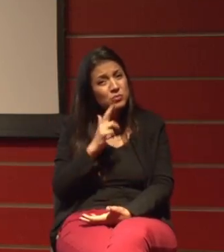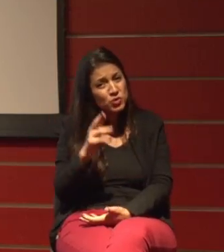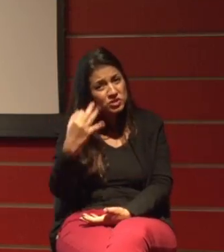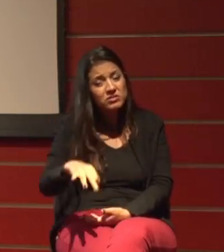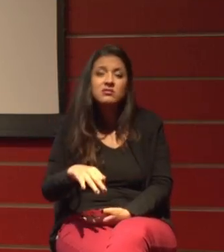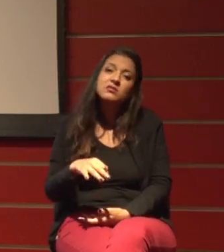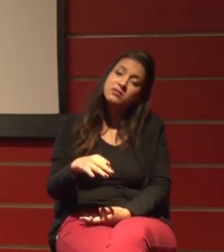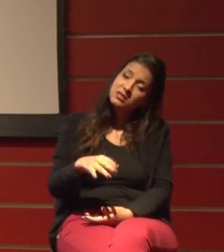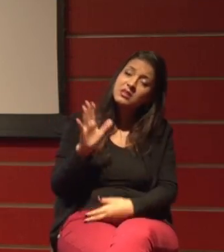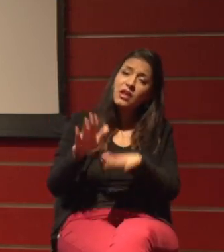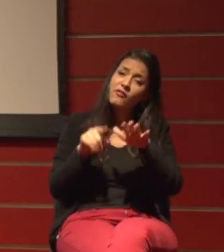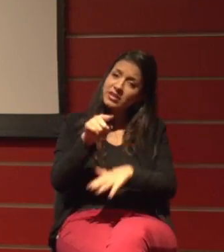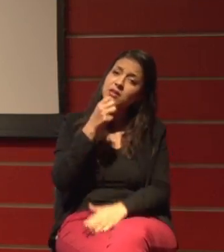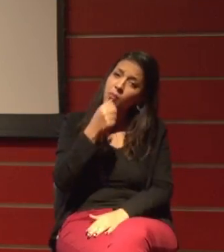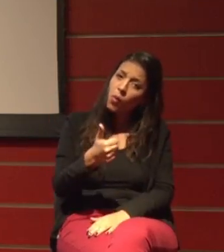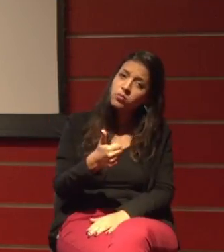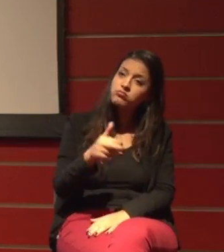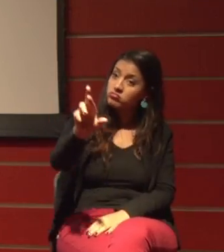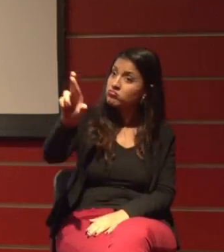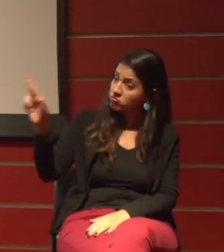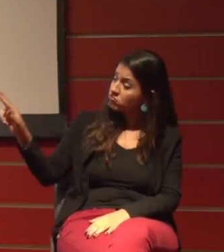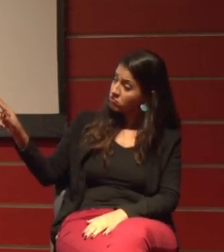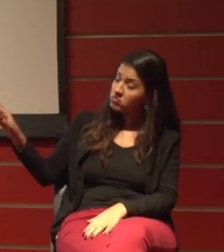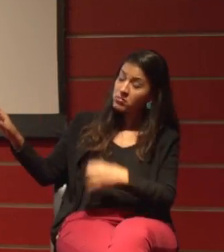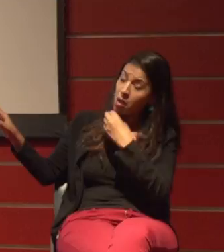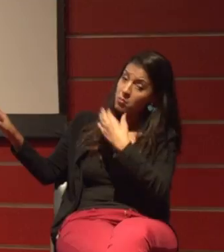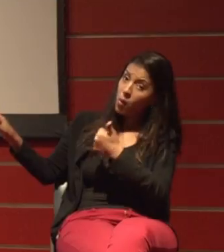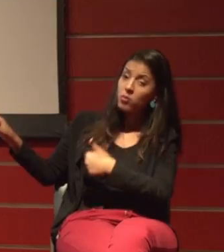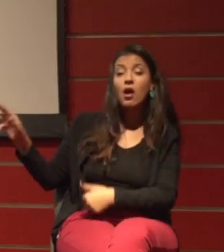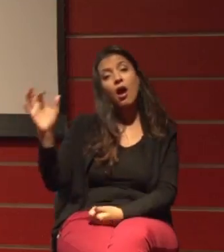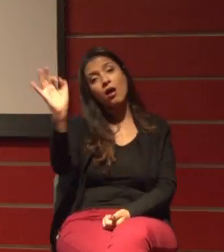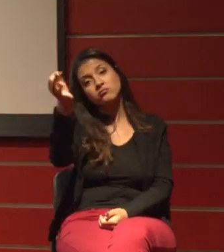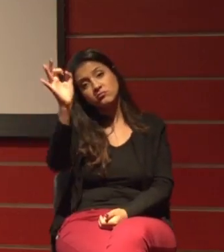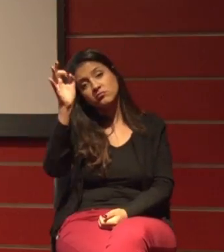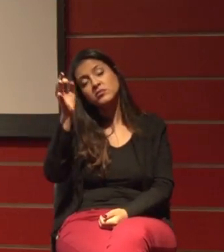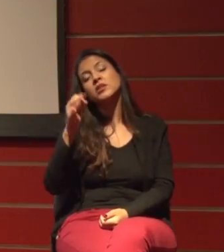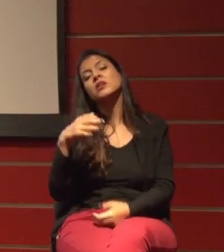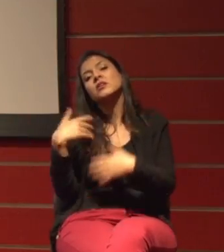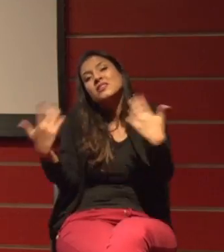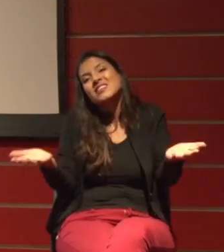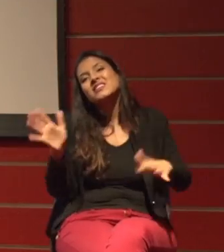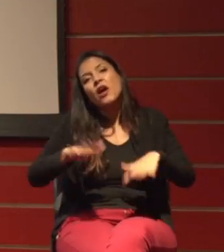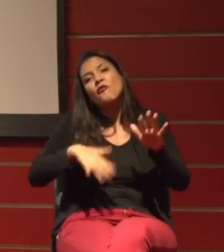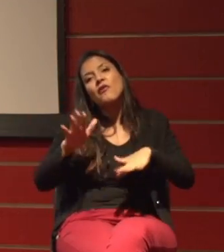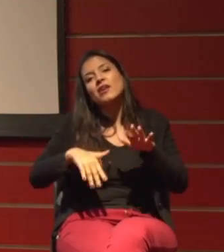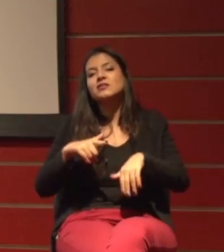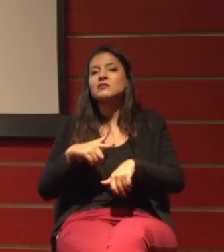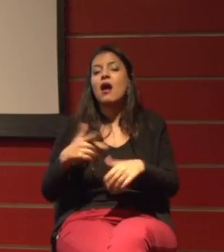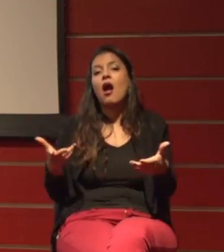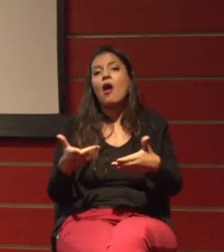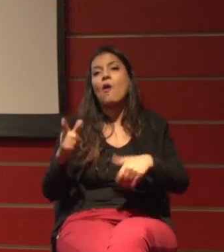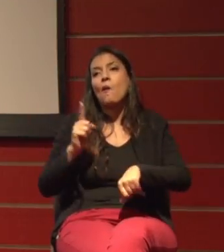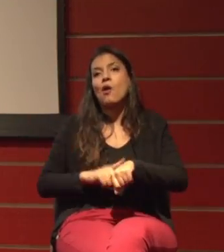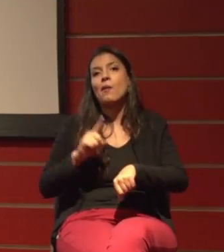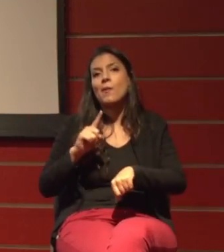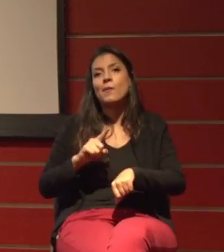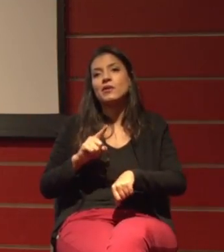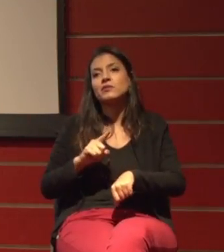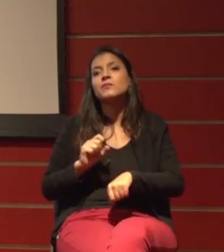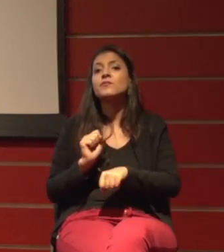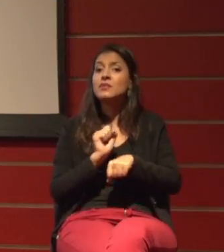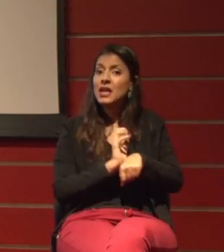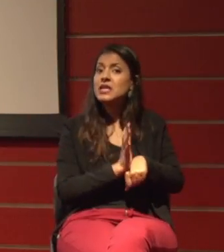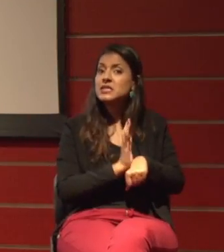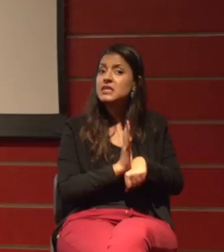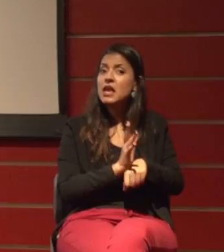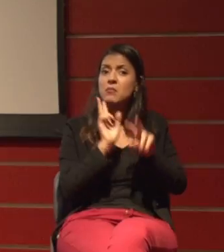seja bom isso entendeu tá né ou seja eh talvez tá na hora de de do do cinema